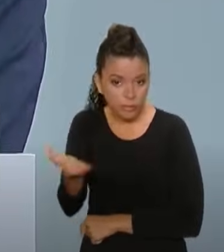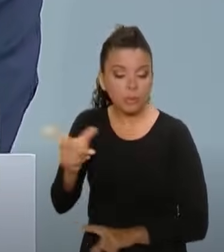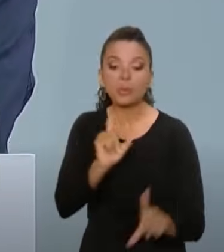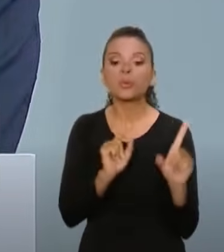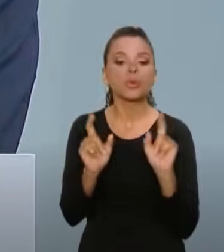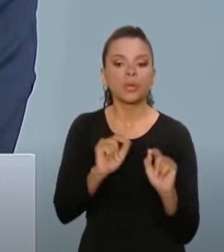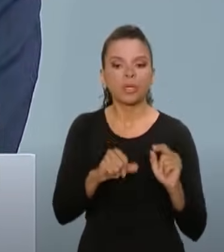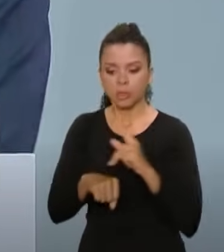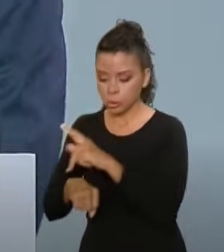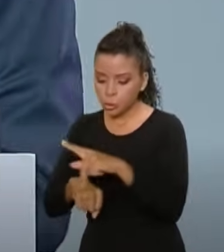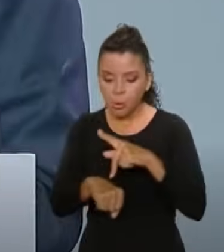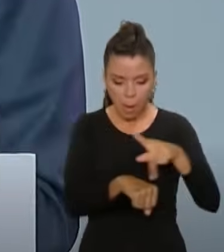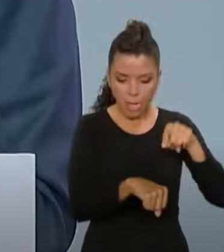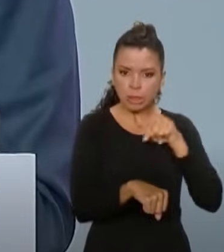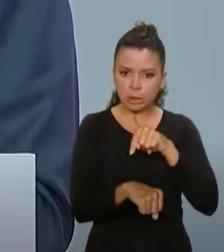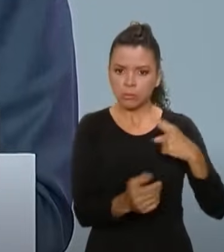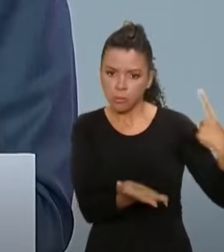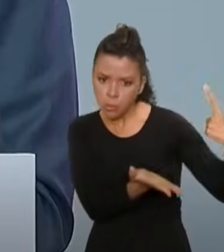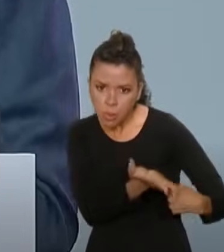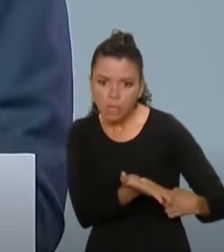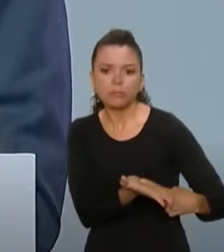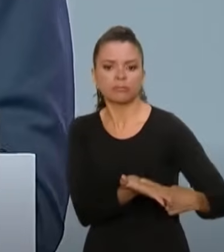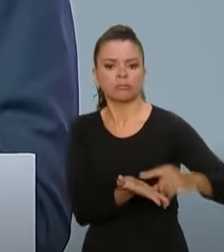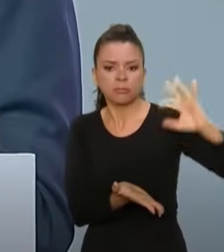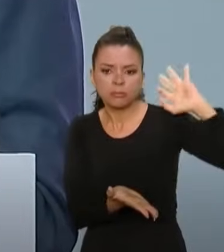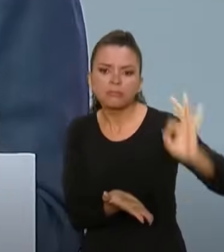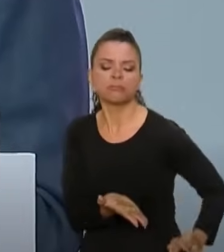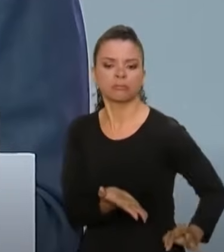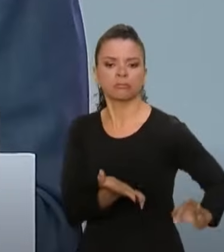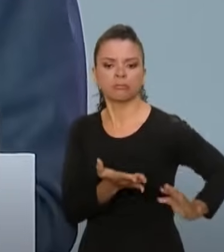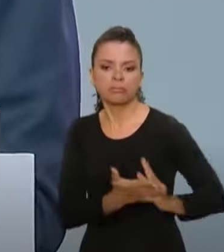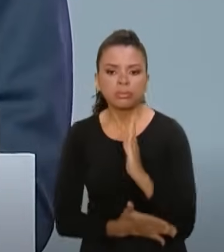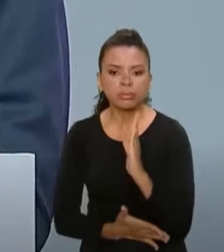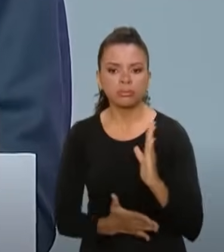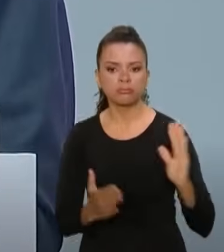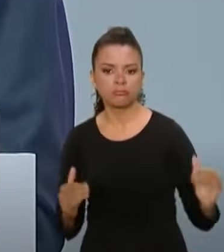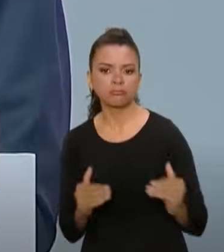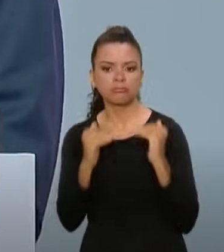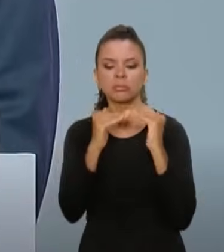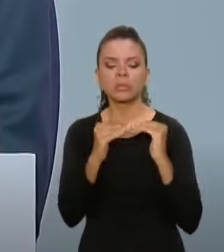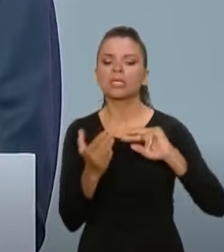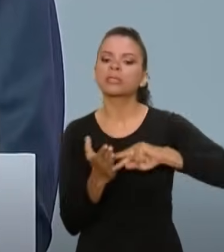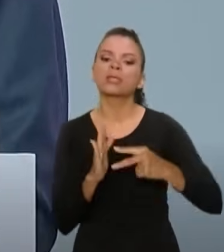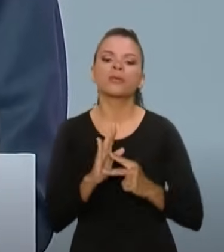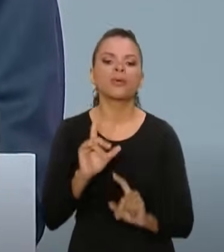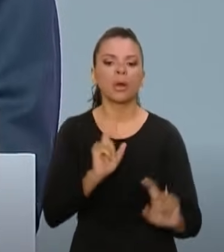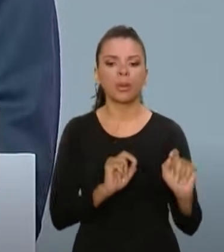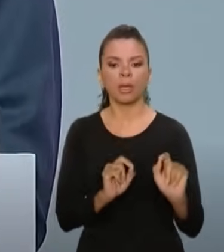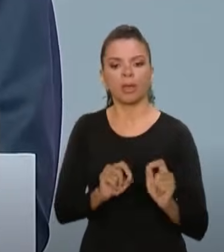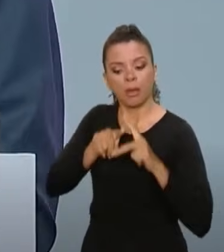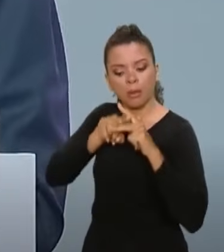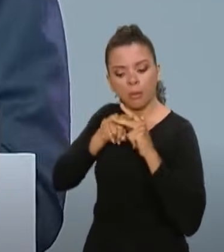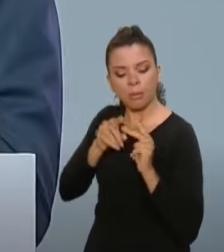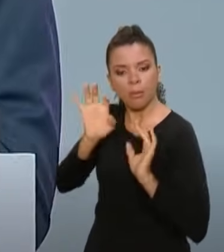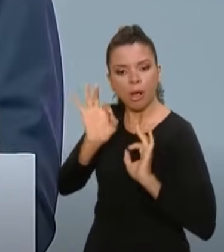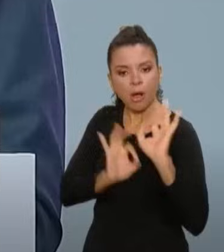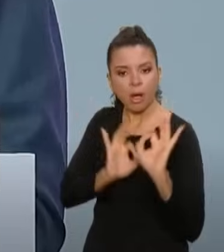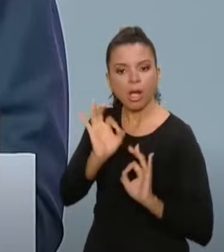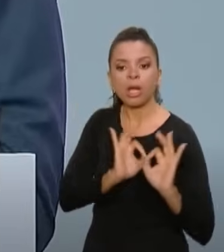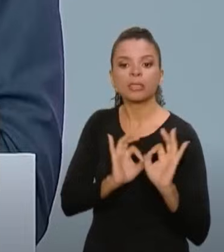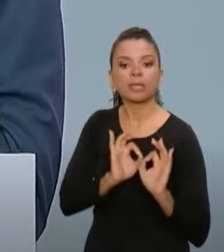os países cumpram os seus compromissos. Isso significa formular e implementar as